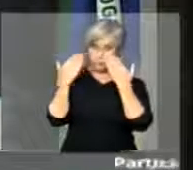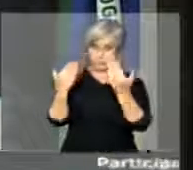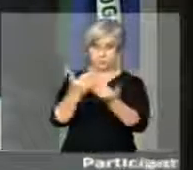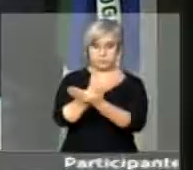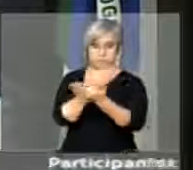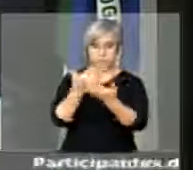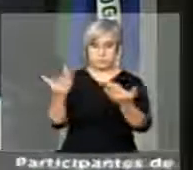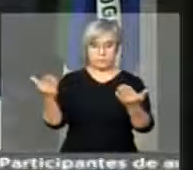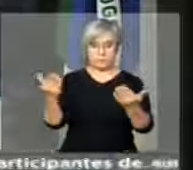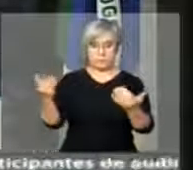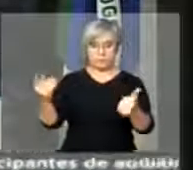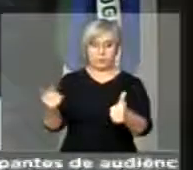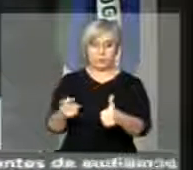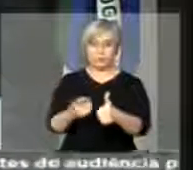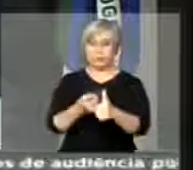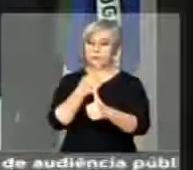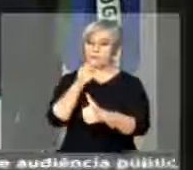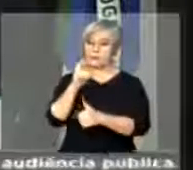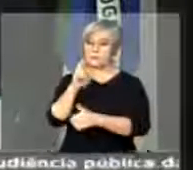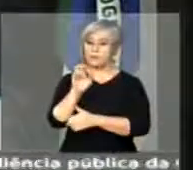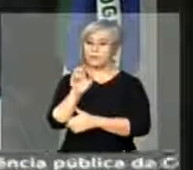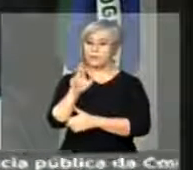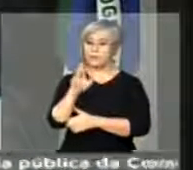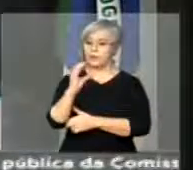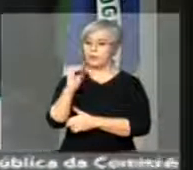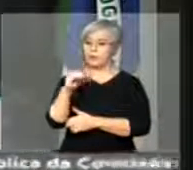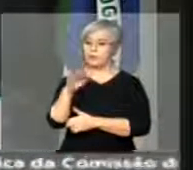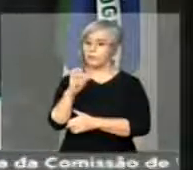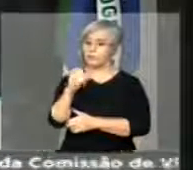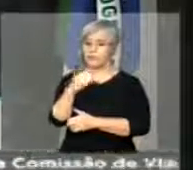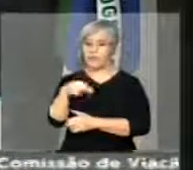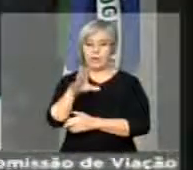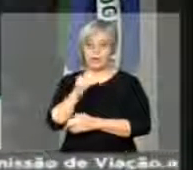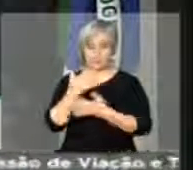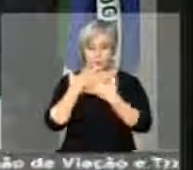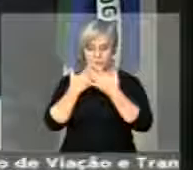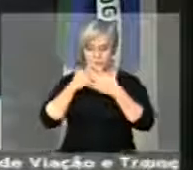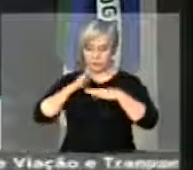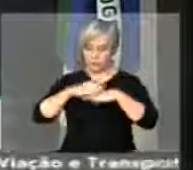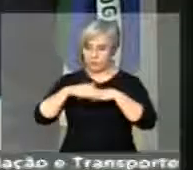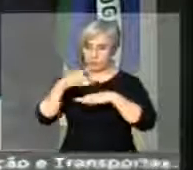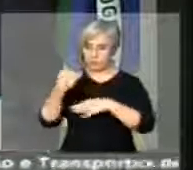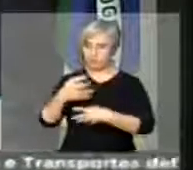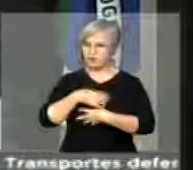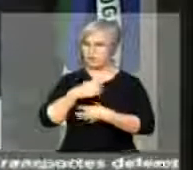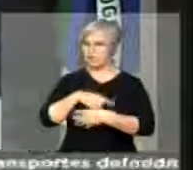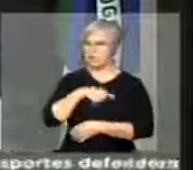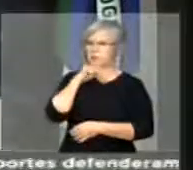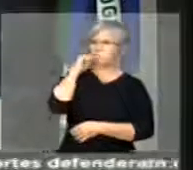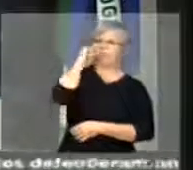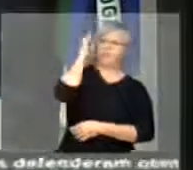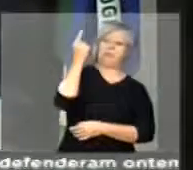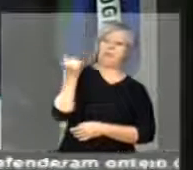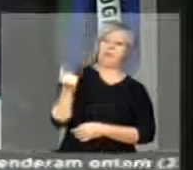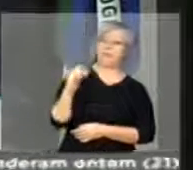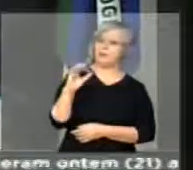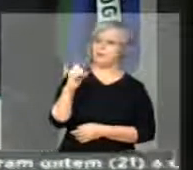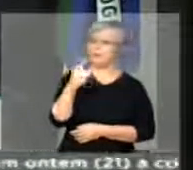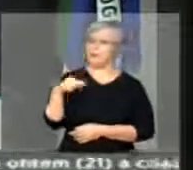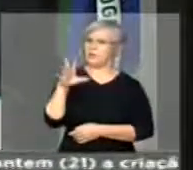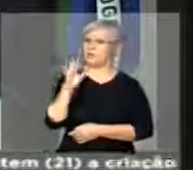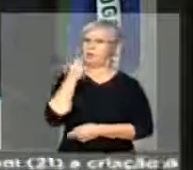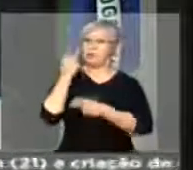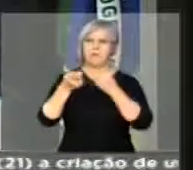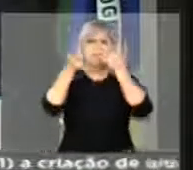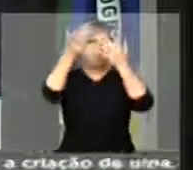do primeiro réu confesso de todo esse episódio, e que de maneira cínica conta os